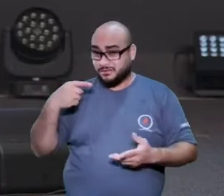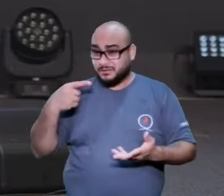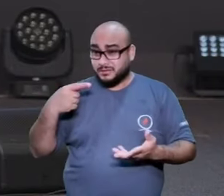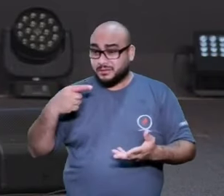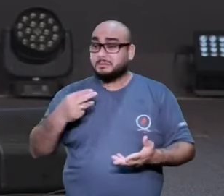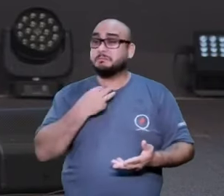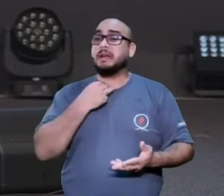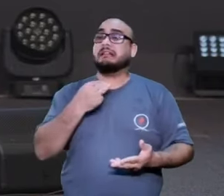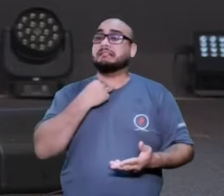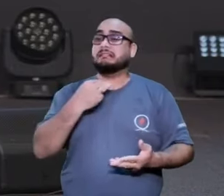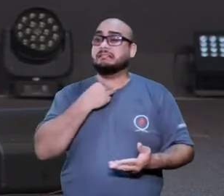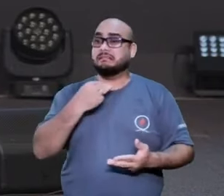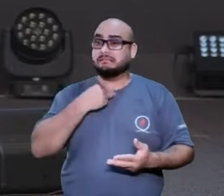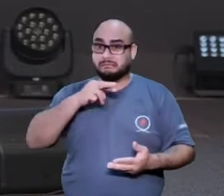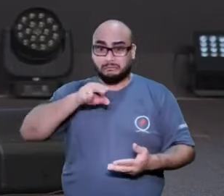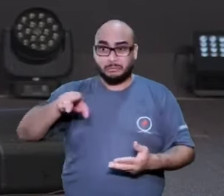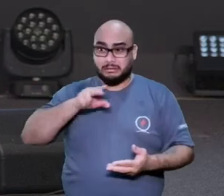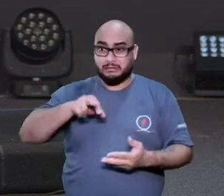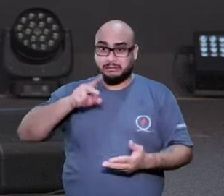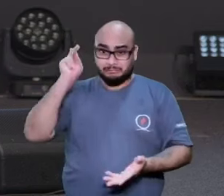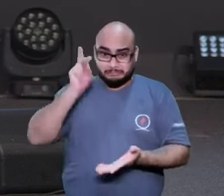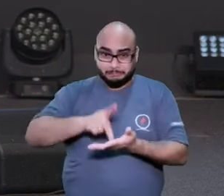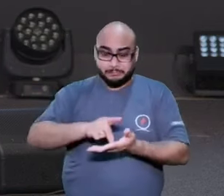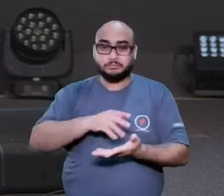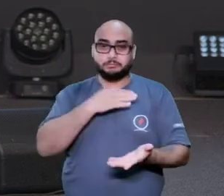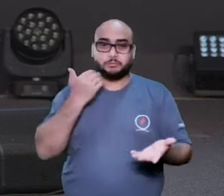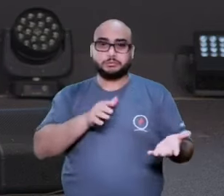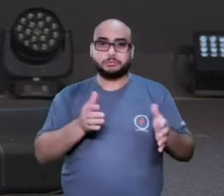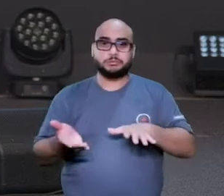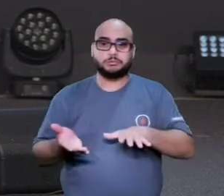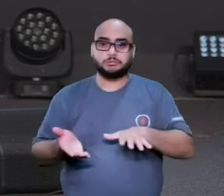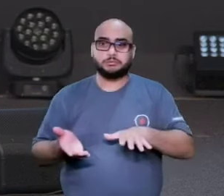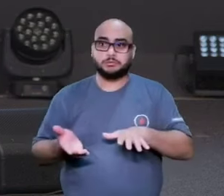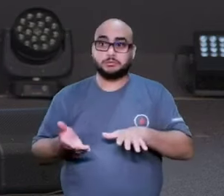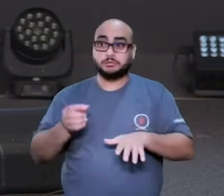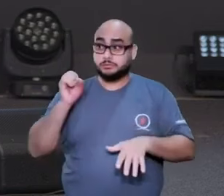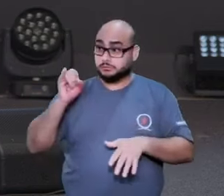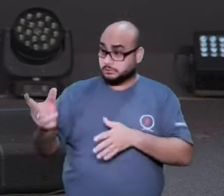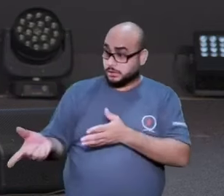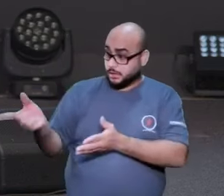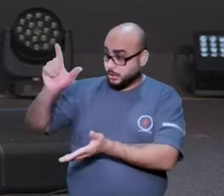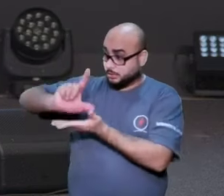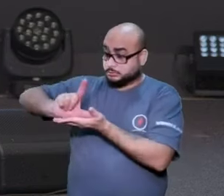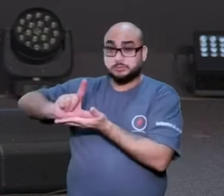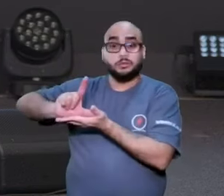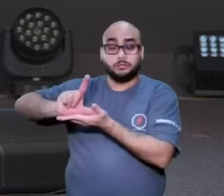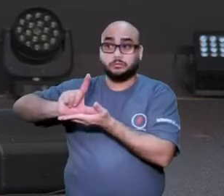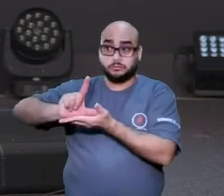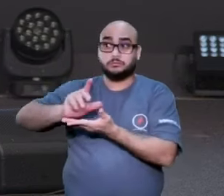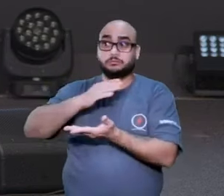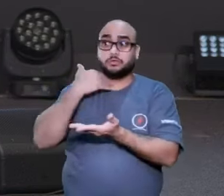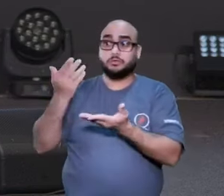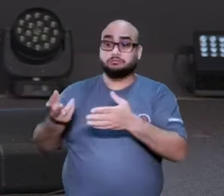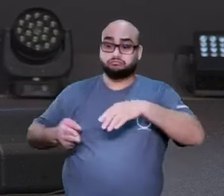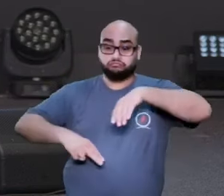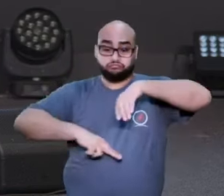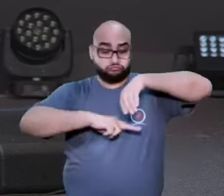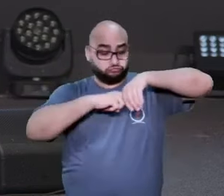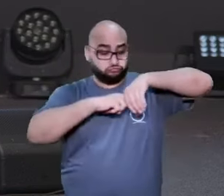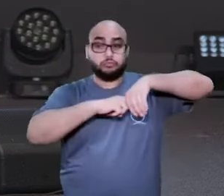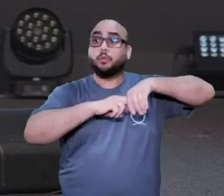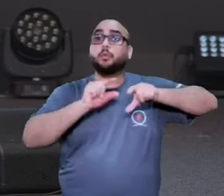do defunto biologicamente Lázaro estava no sepulcro